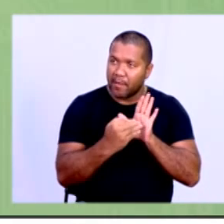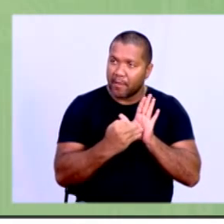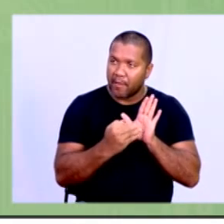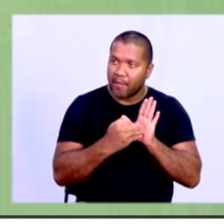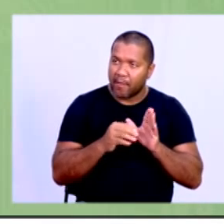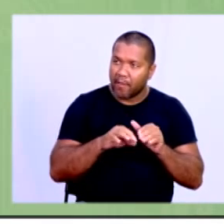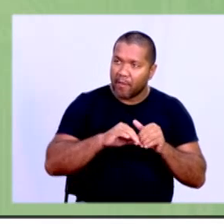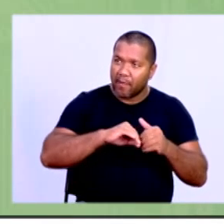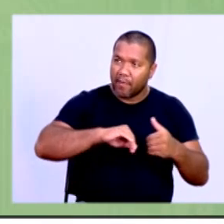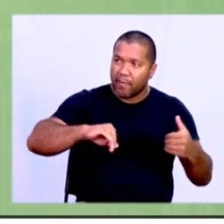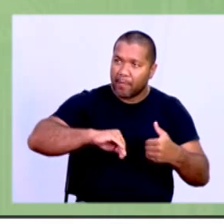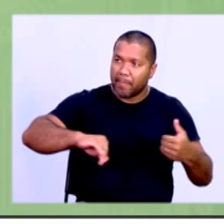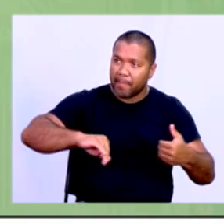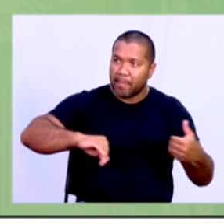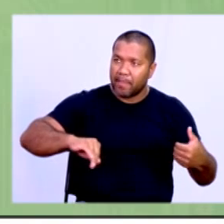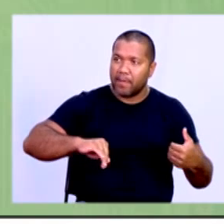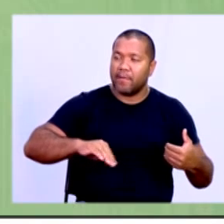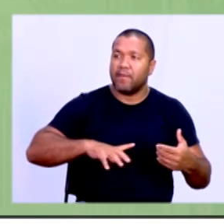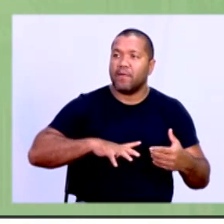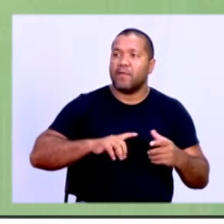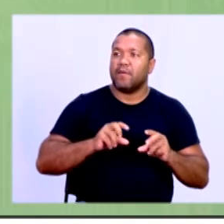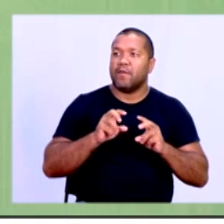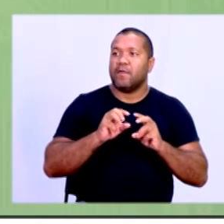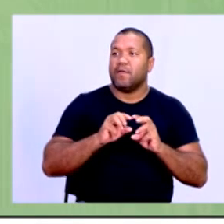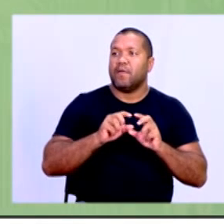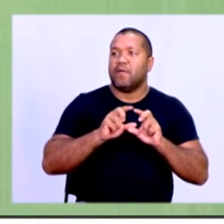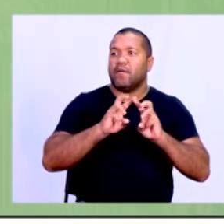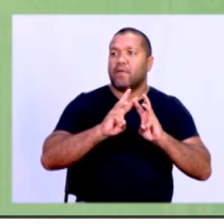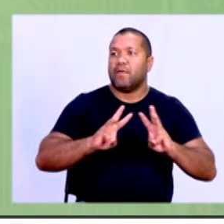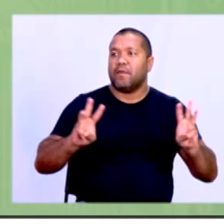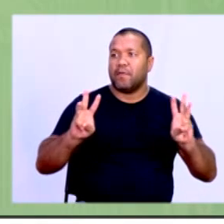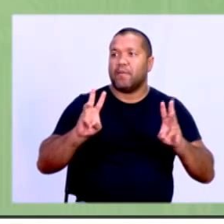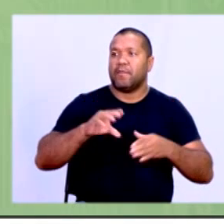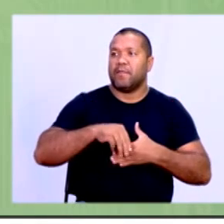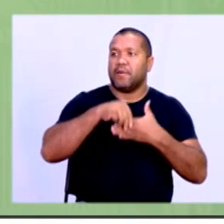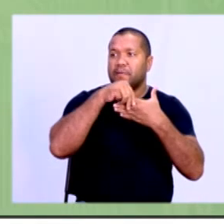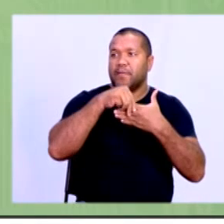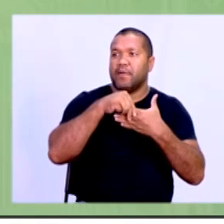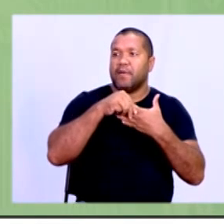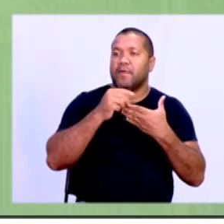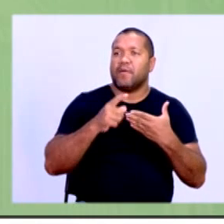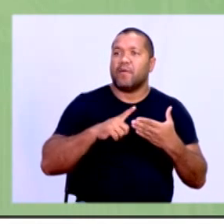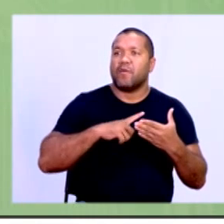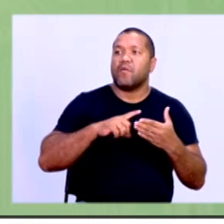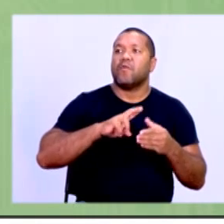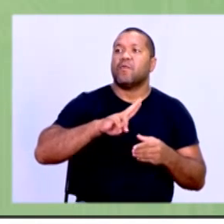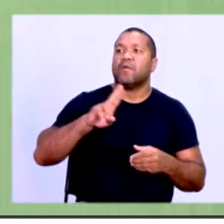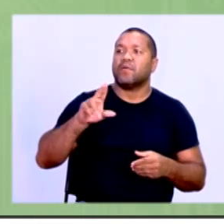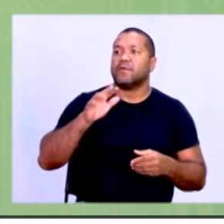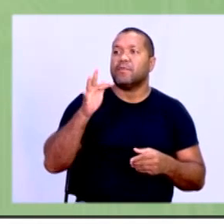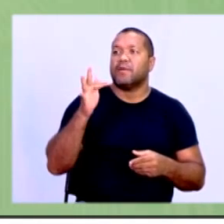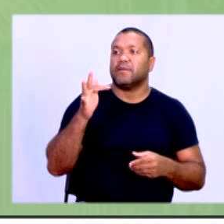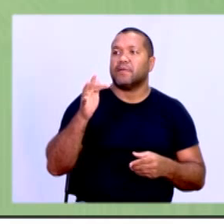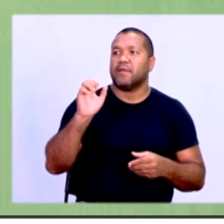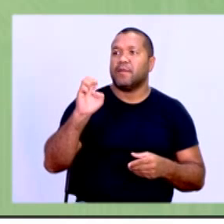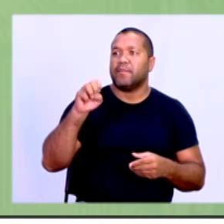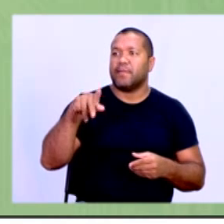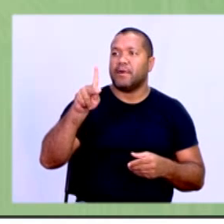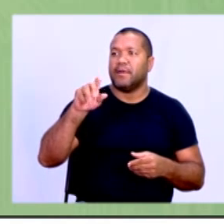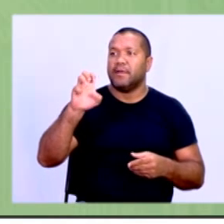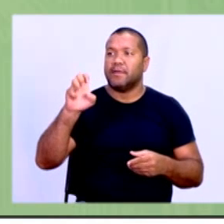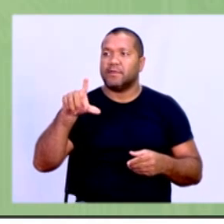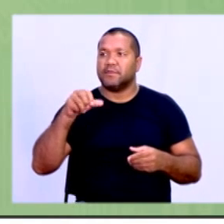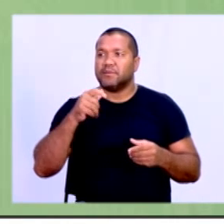meu front-end, minha página principal, que vai apresentar, com um negócio chamado template, em inglês é modelo, tá? Então